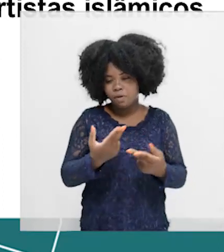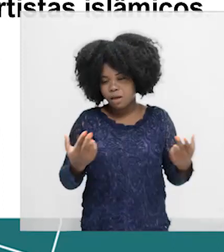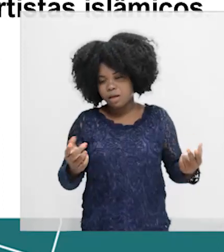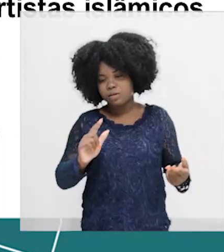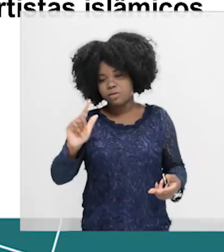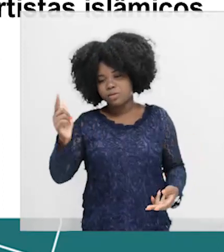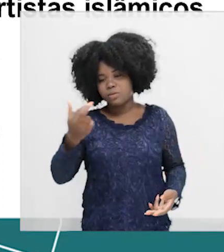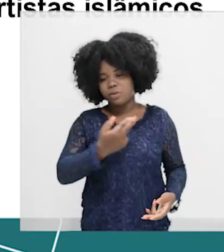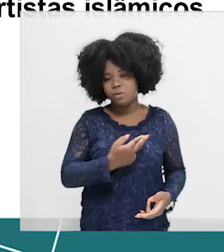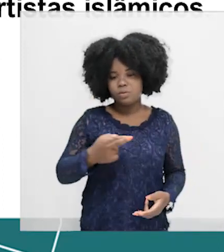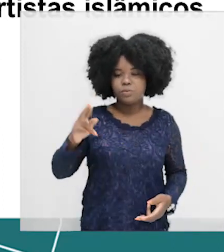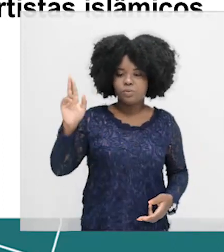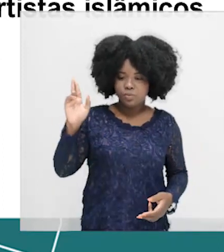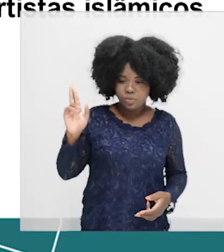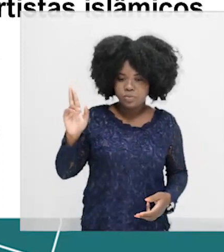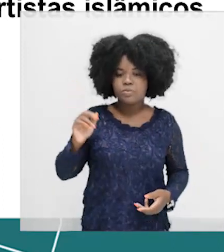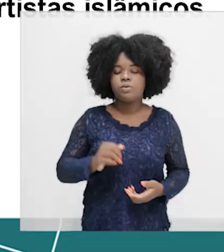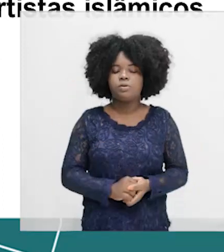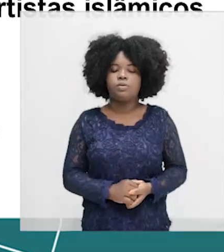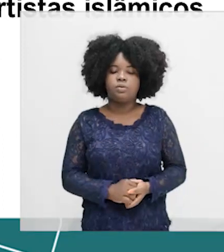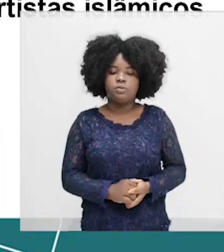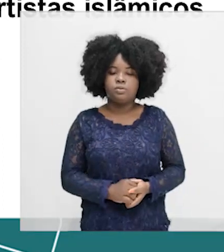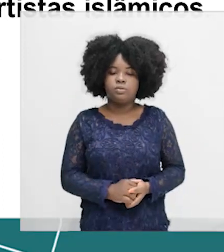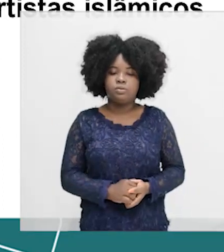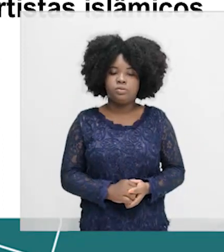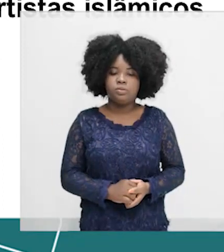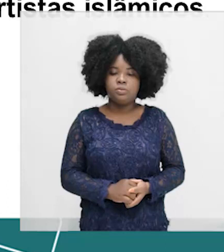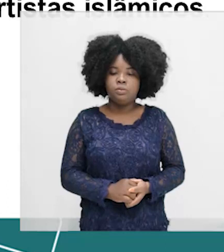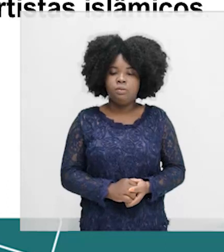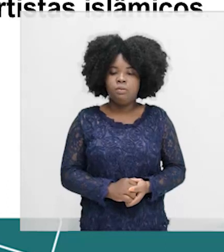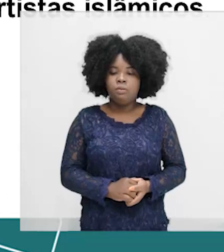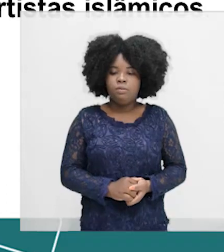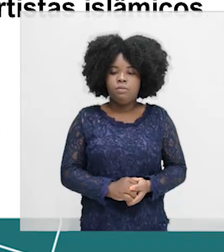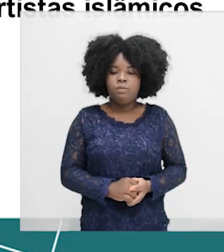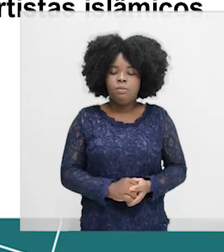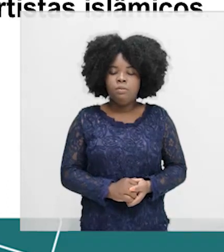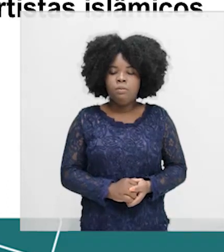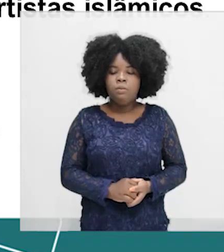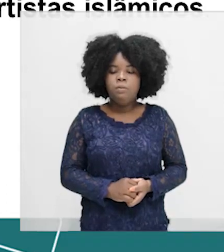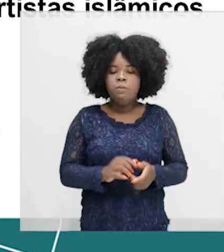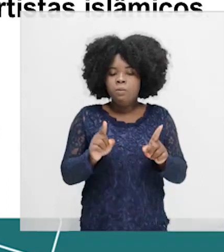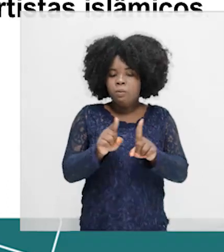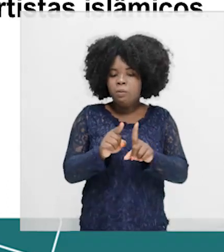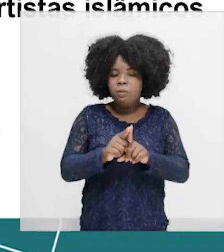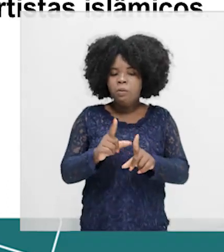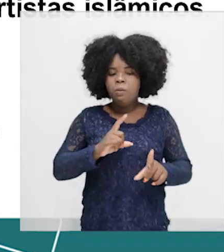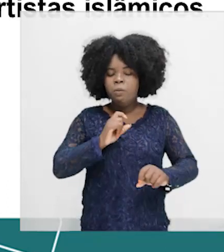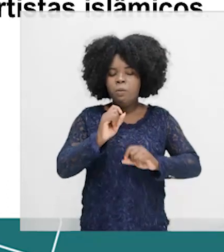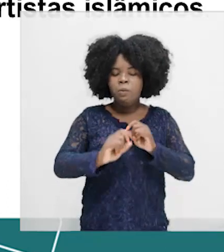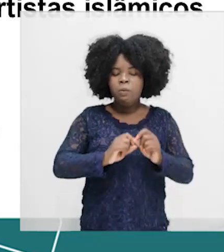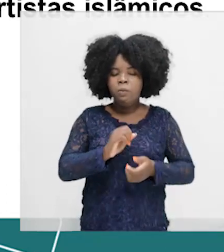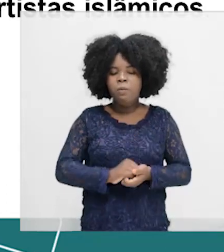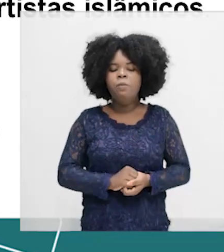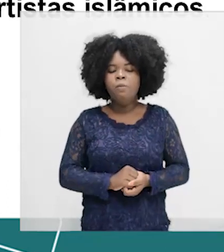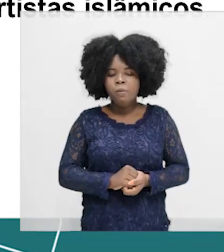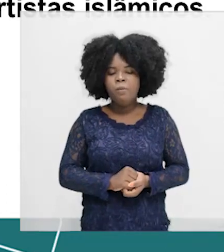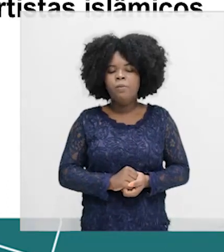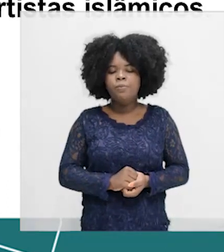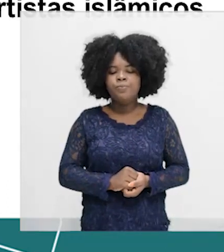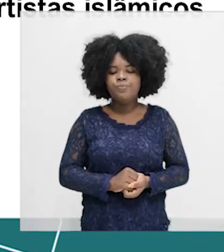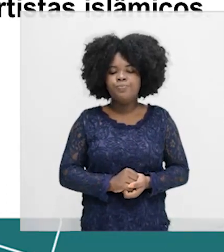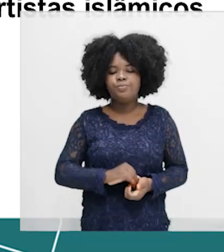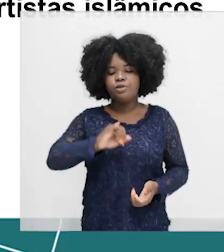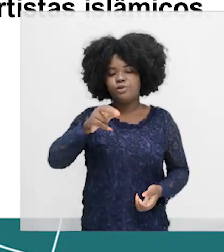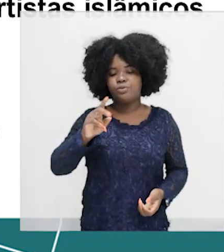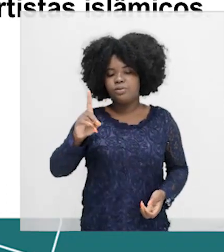não necessariamente vai deixar de ser de outra religião, mas a obra vai ser muçulmana, né, a islâmica no caso, e as obras criadas por